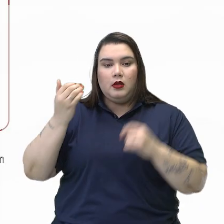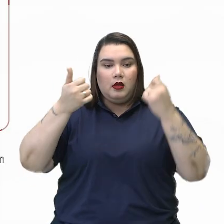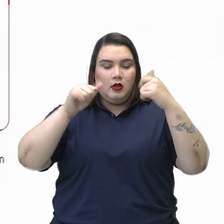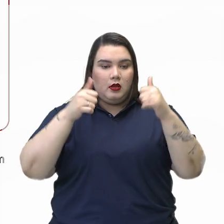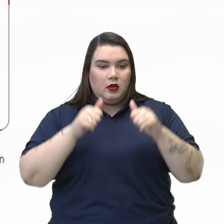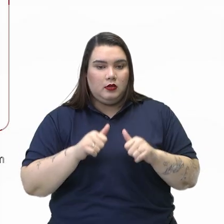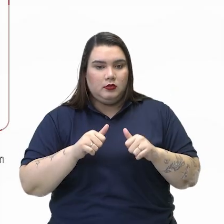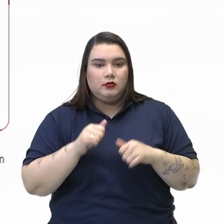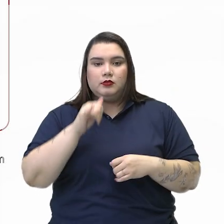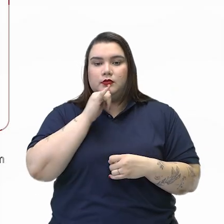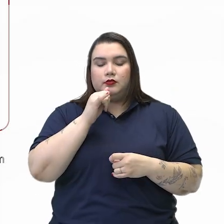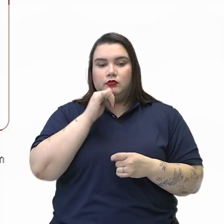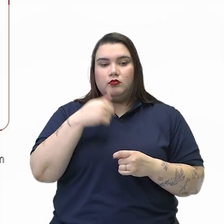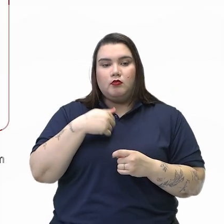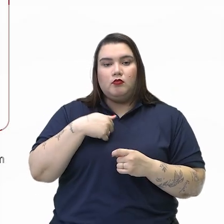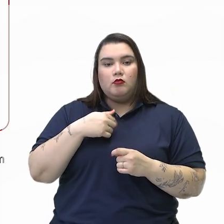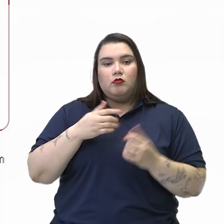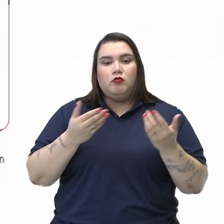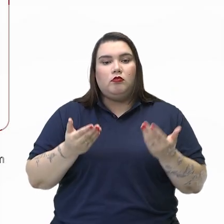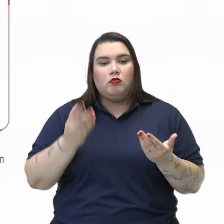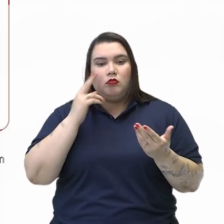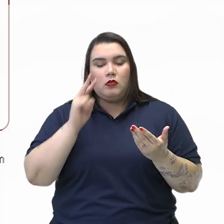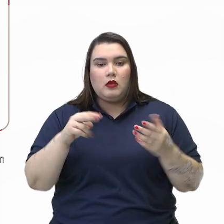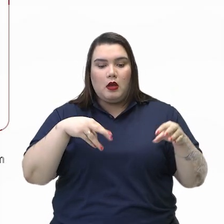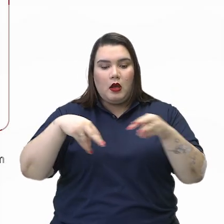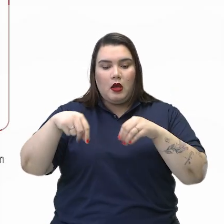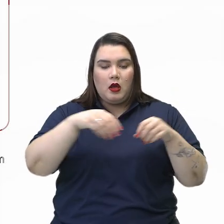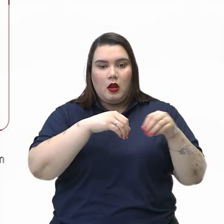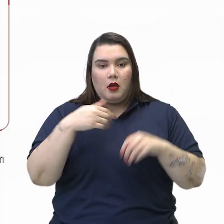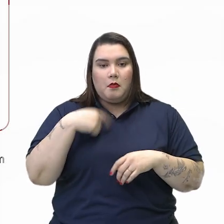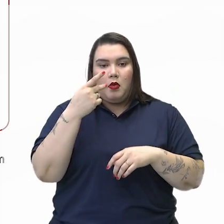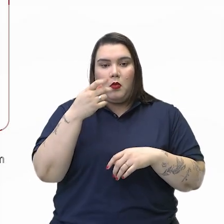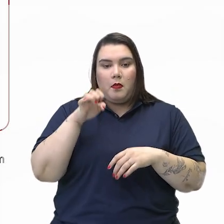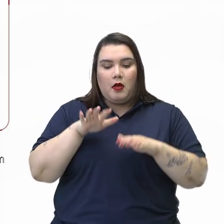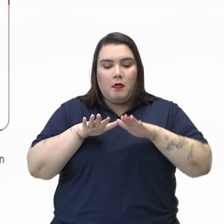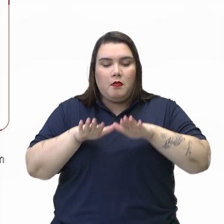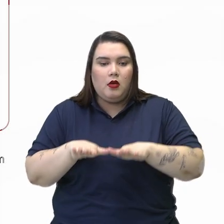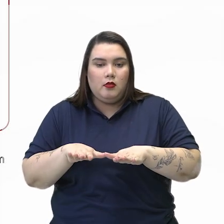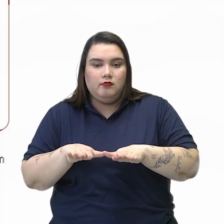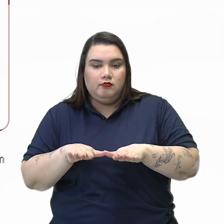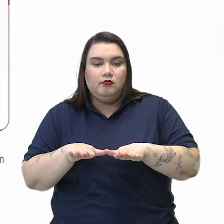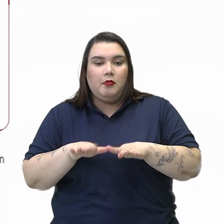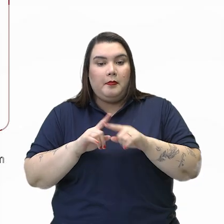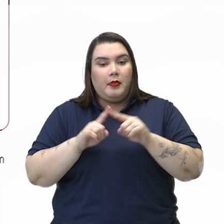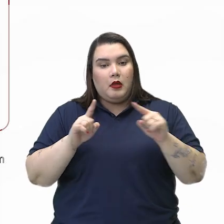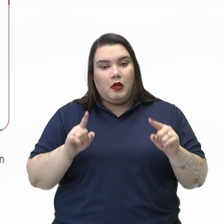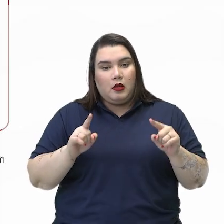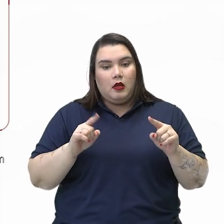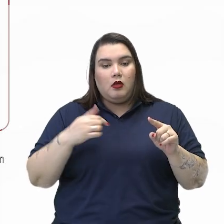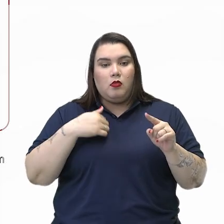exemplo é quando eu estou lá, com os pés na areia. Outra coisa é quando eu estou com